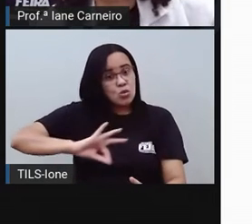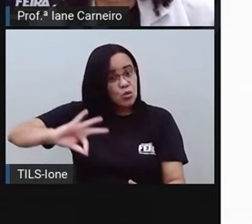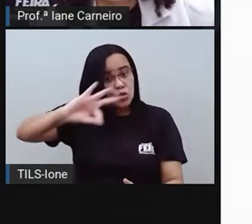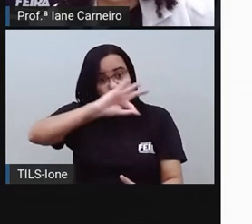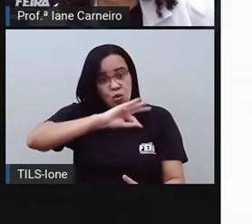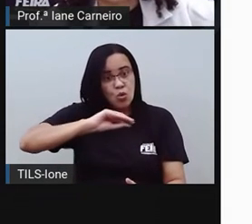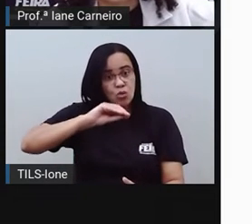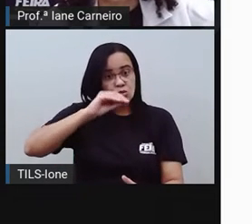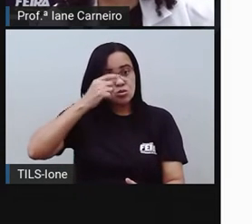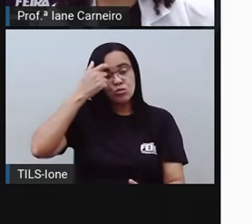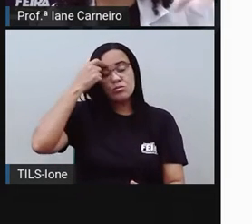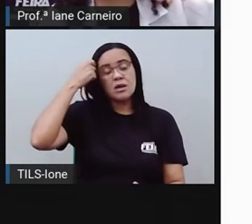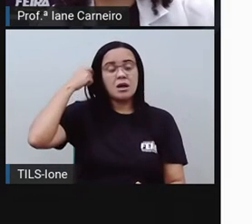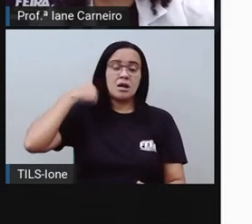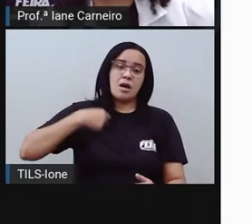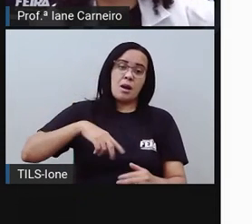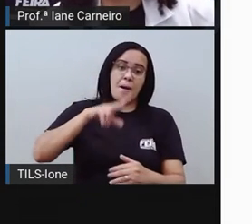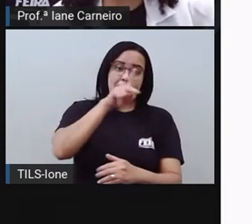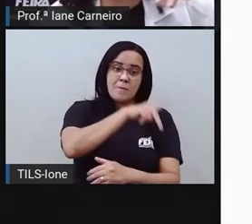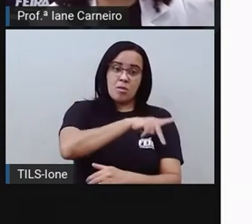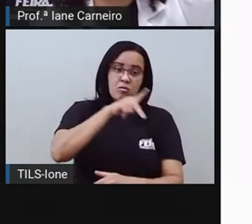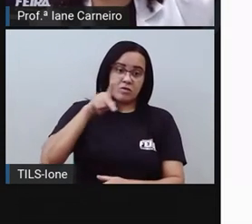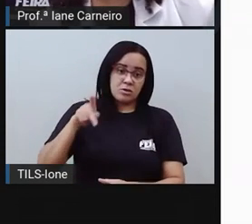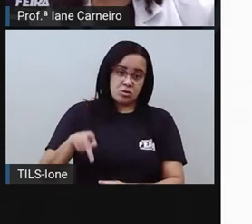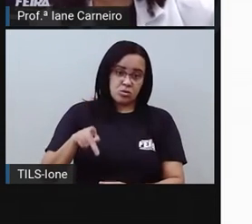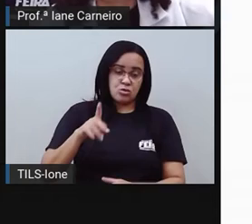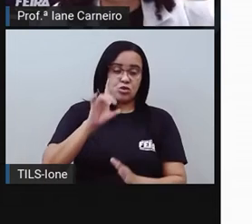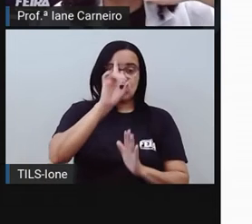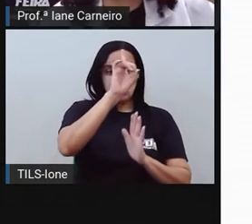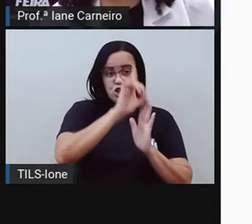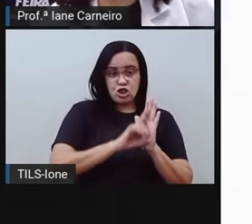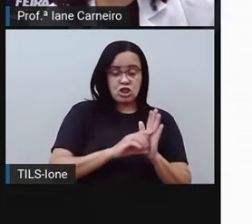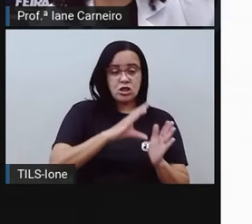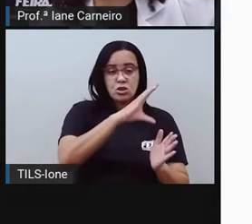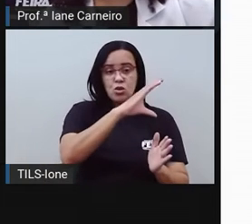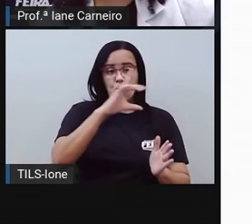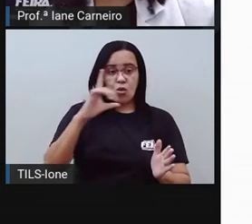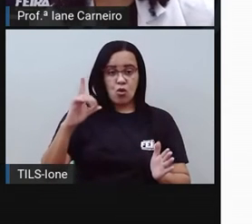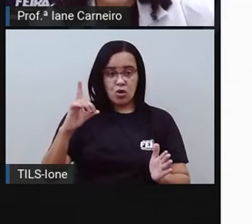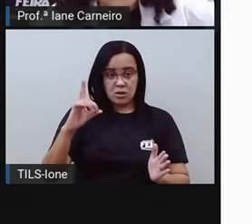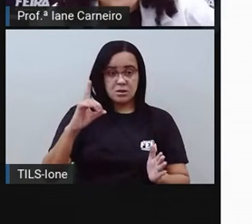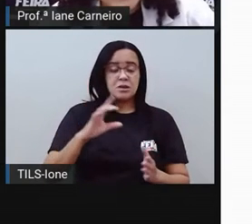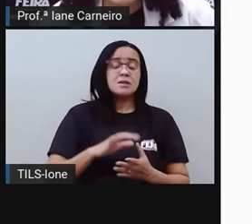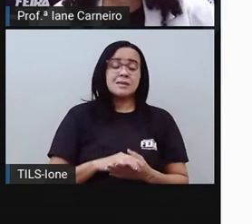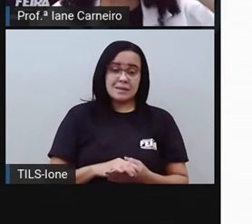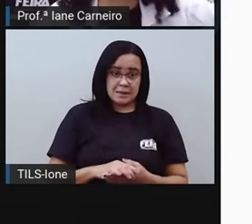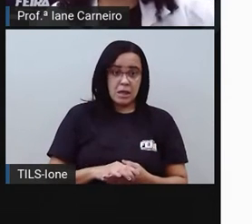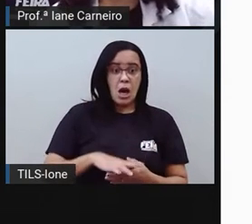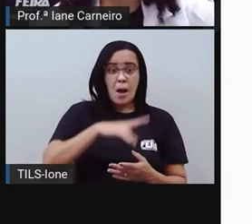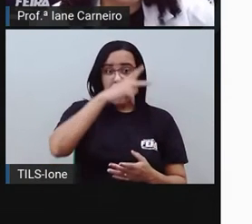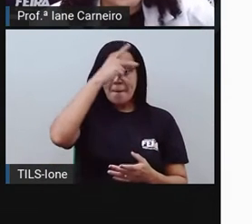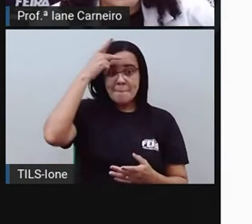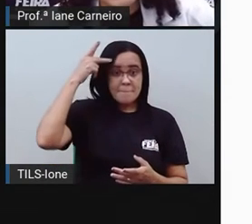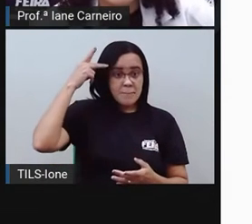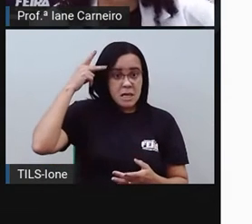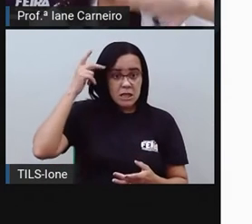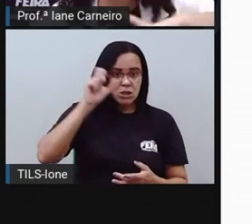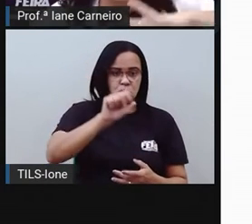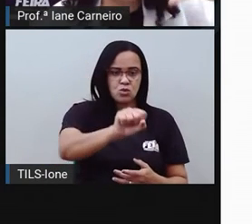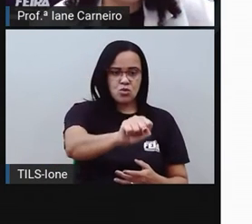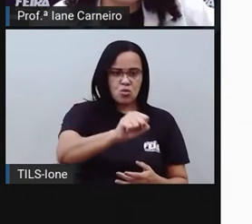até professores, diretor, coordenadora, pessoal da portaria, da